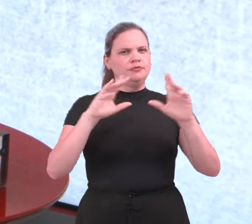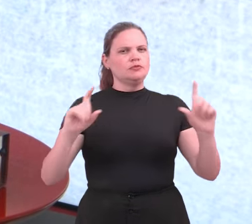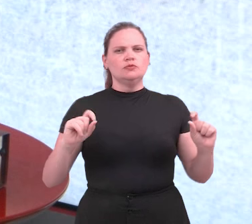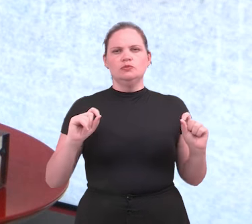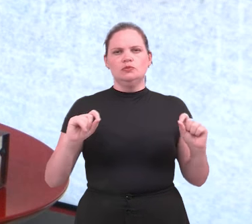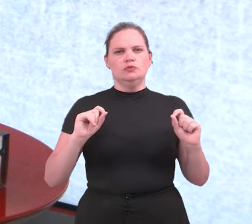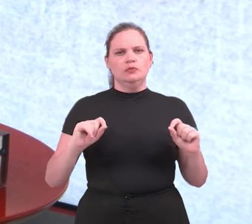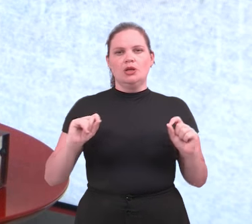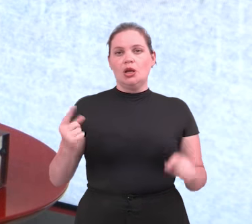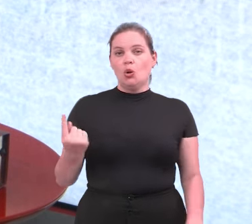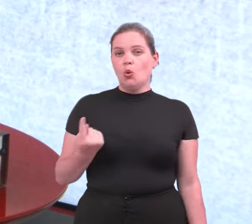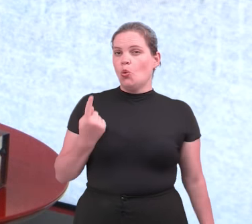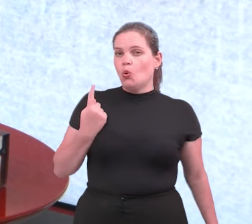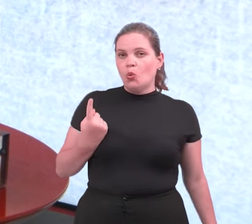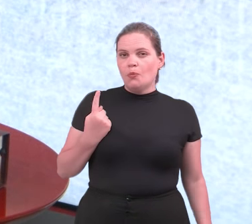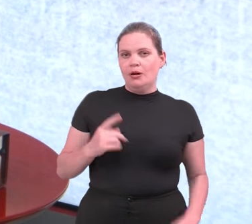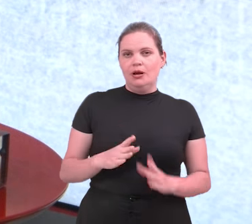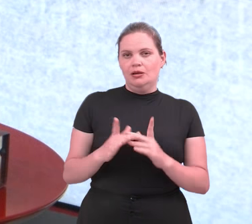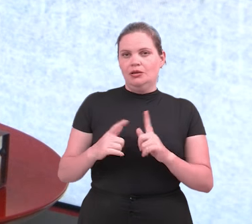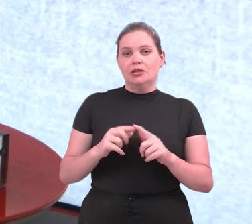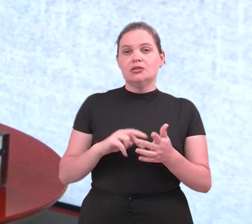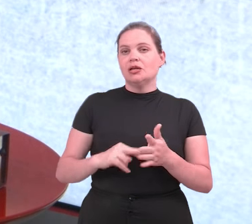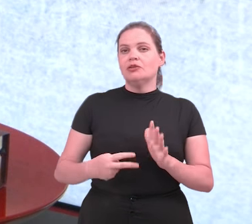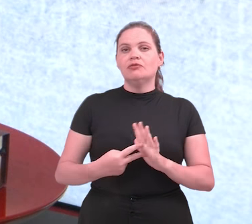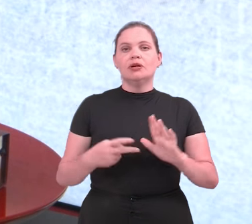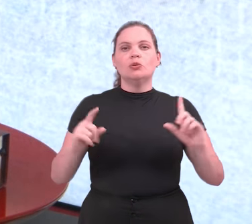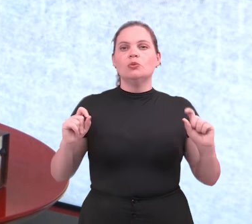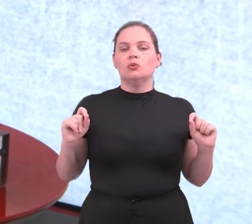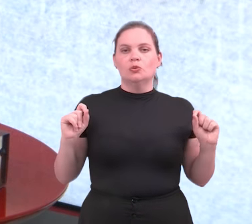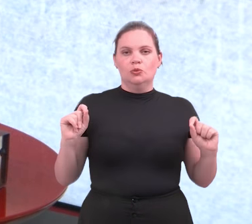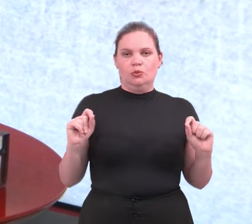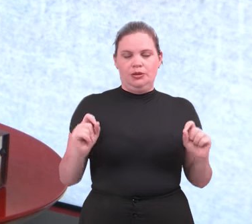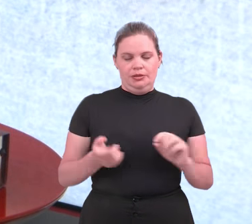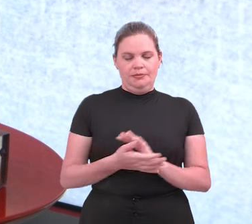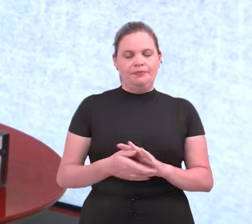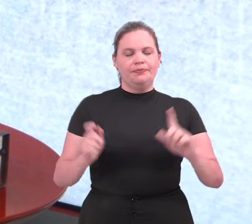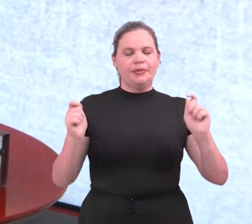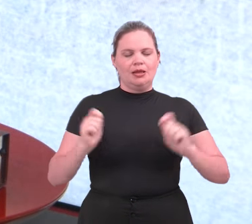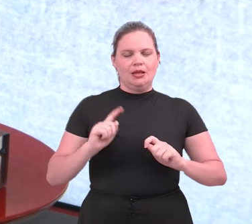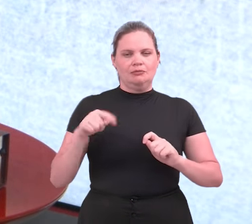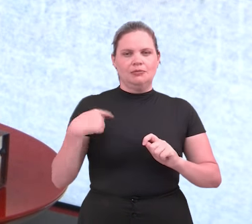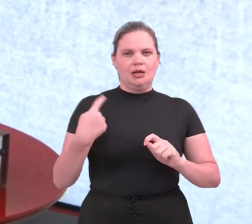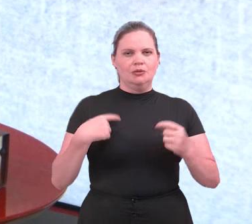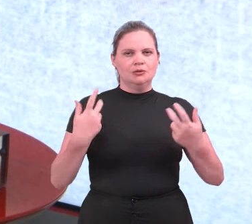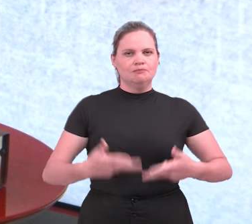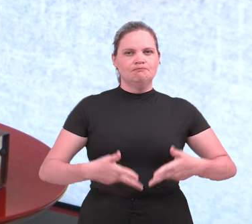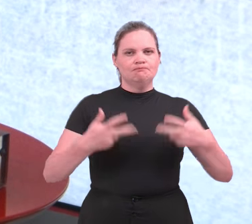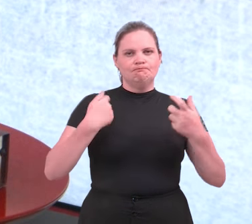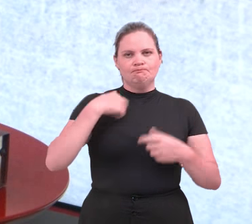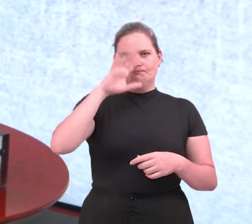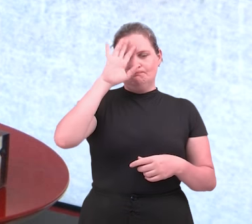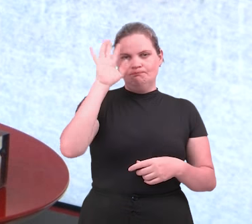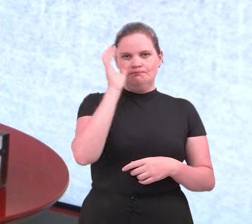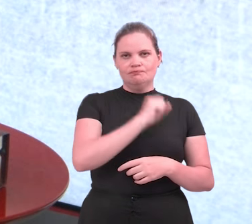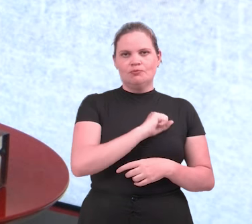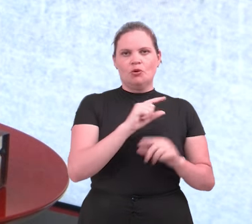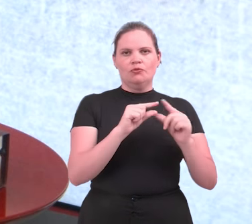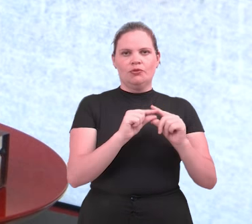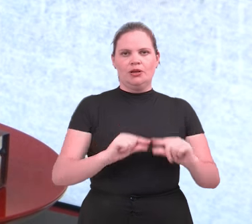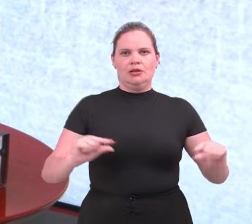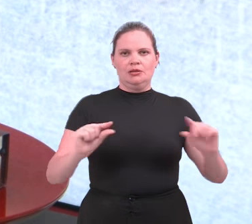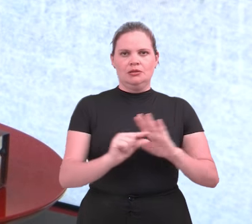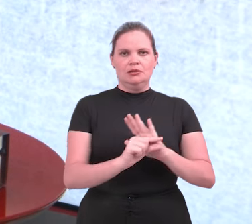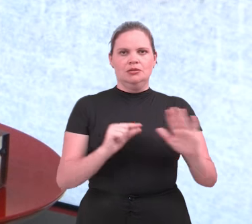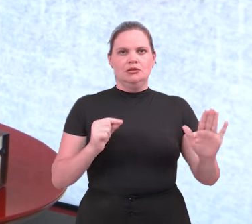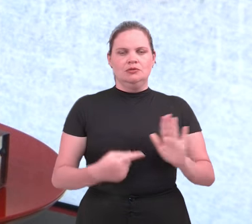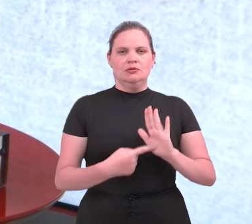o que é uma só igreja. Isto vemos em outra expressão de Jesus Cristo, quando ele se